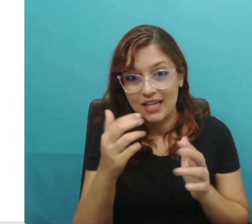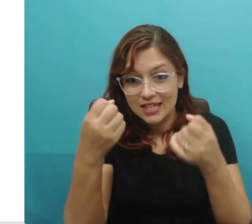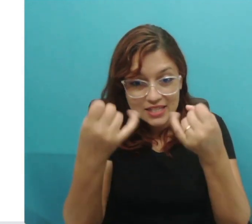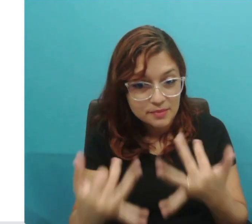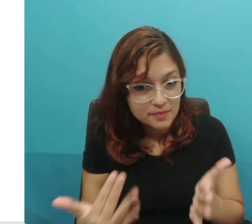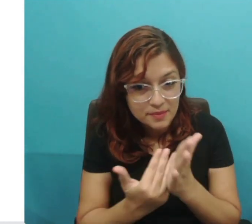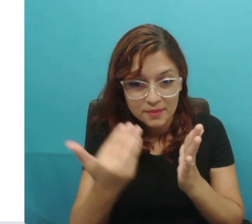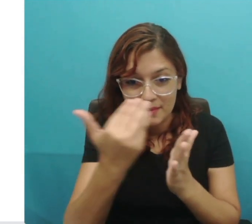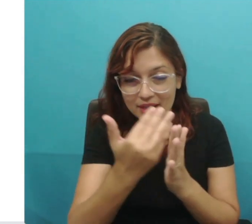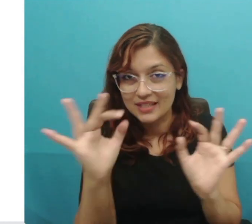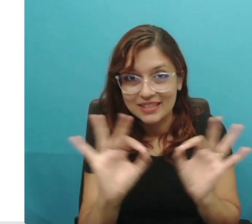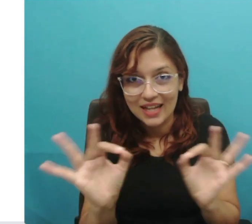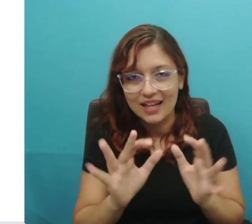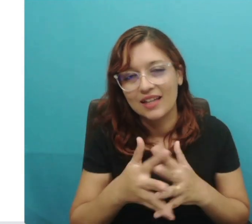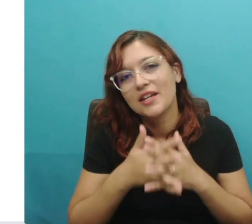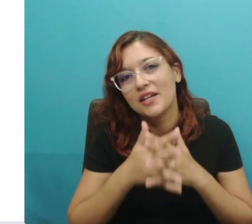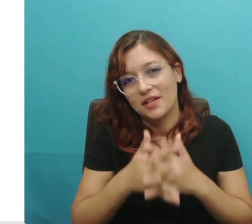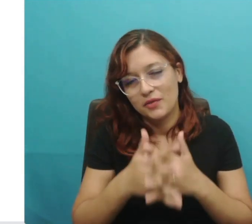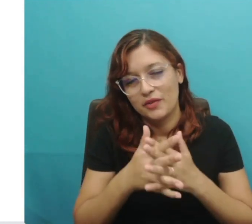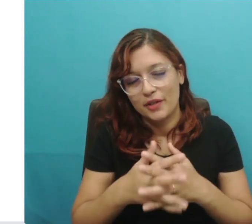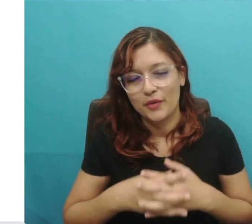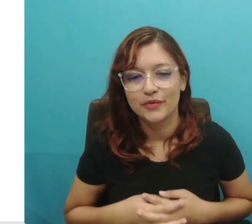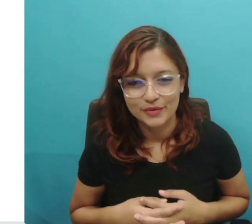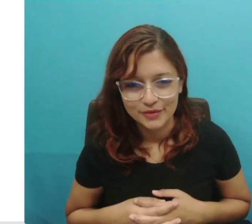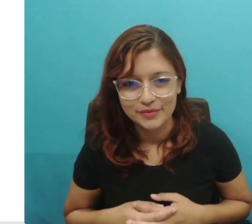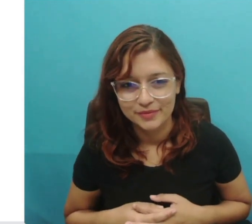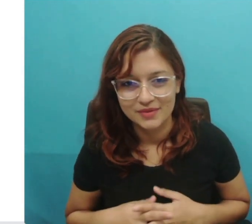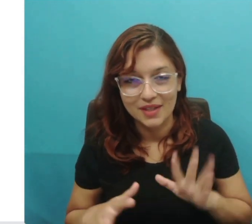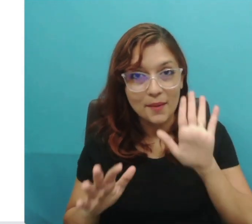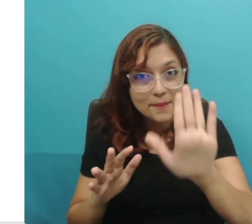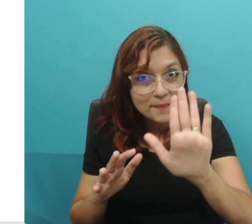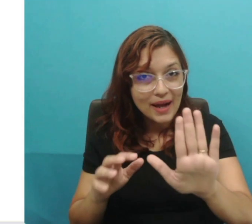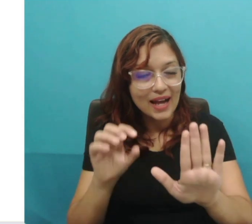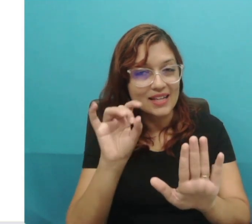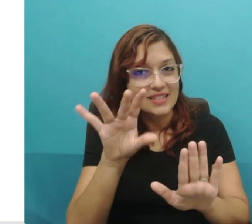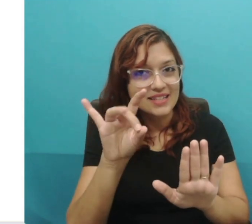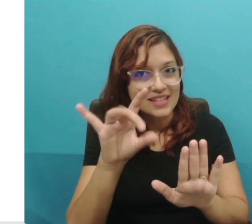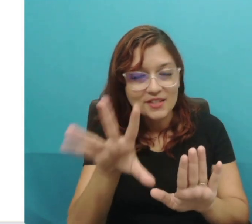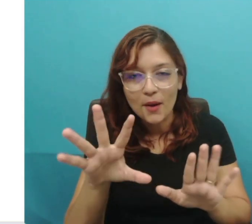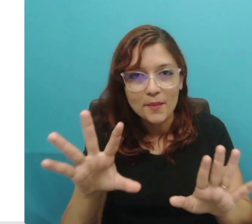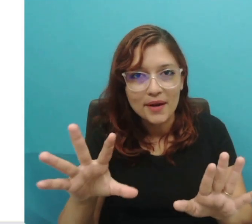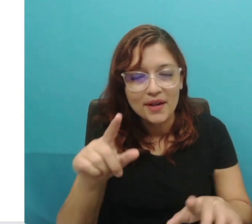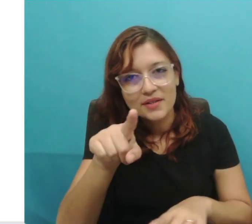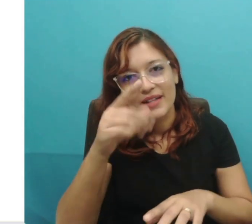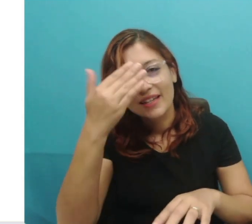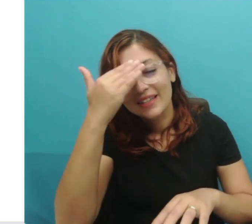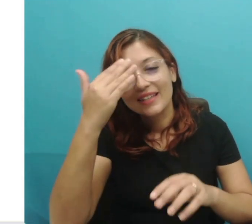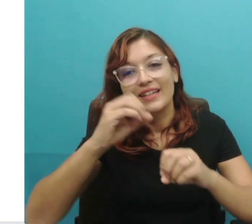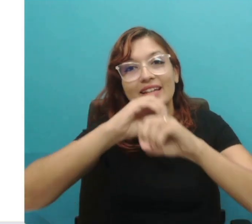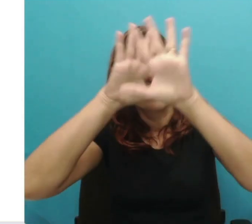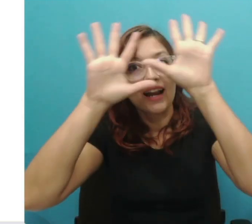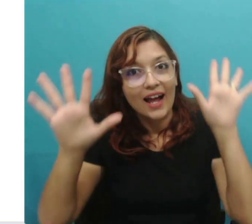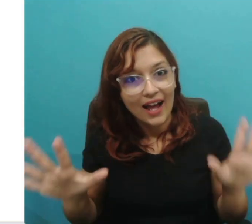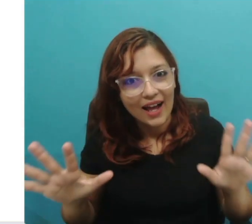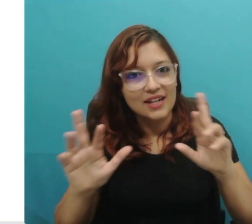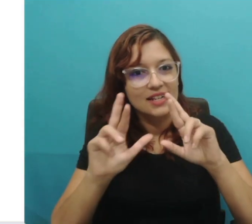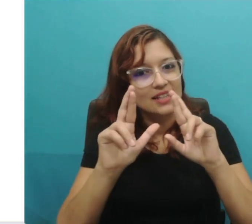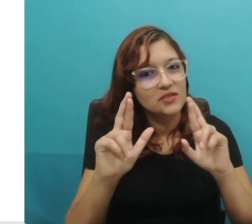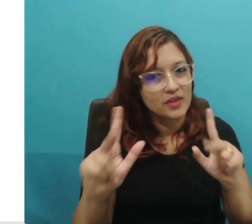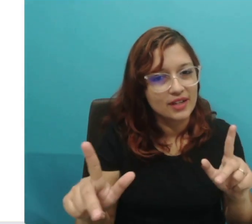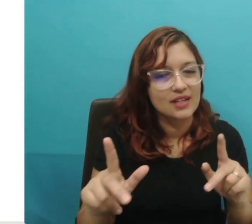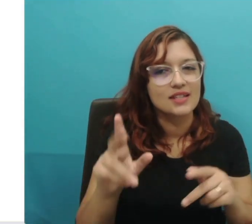explicação, entendeu? Se eu não explicar mais, vai ter confusão, vai ter ambiguidade. Só para